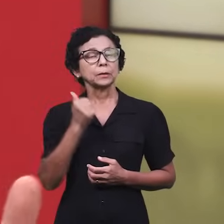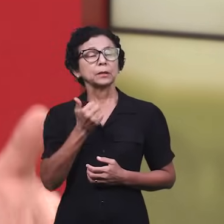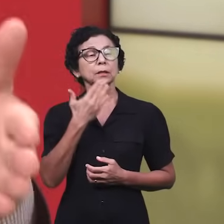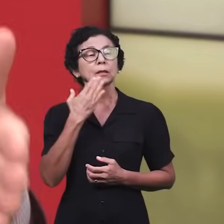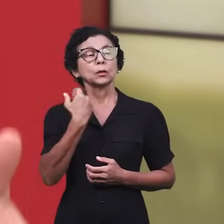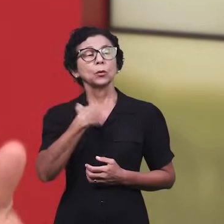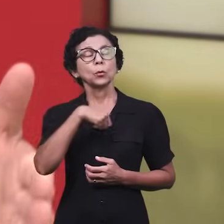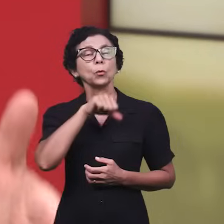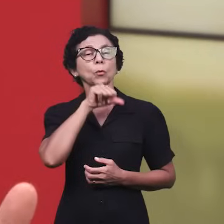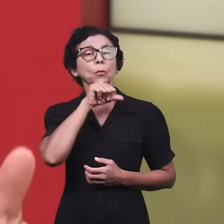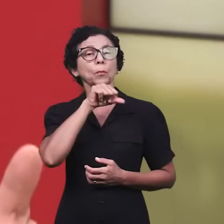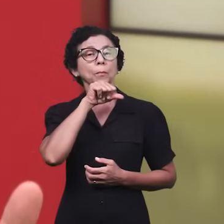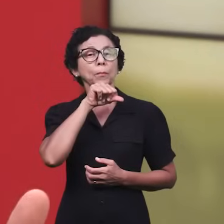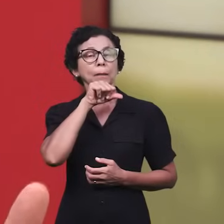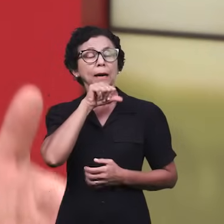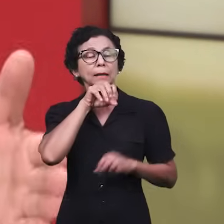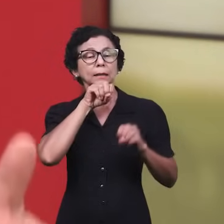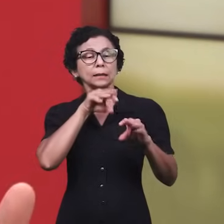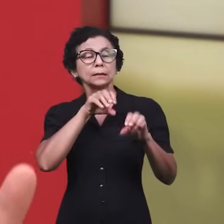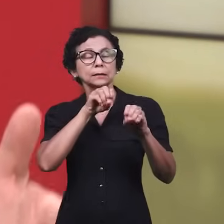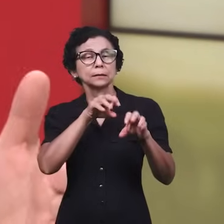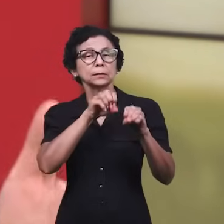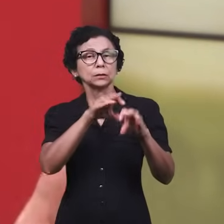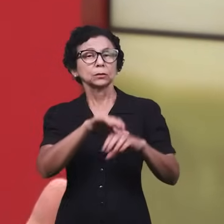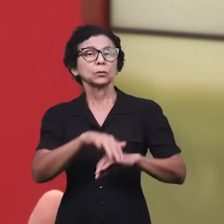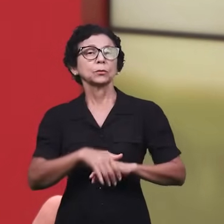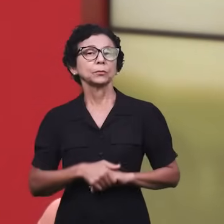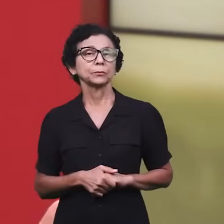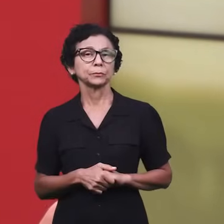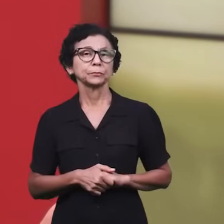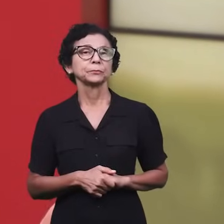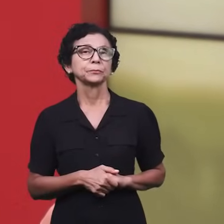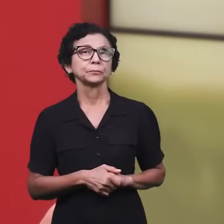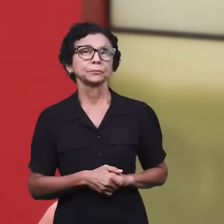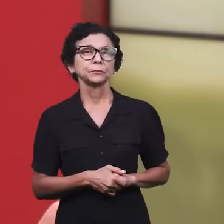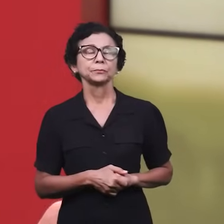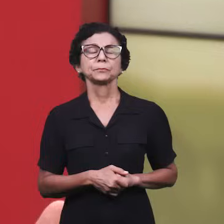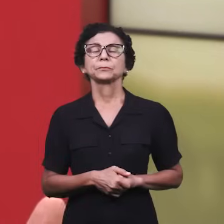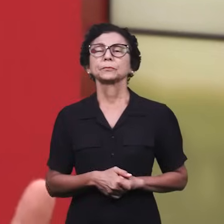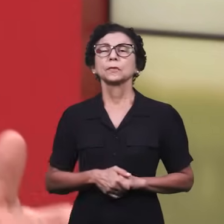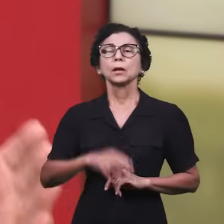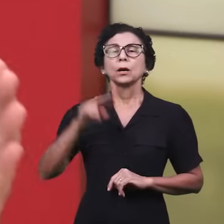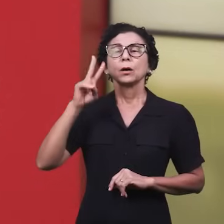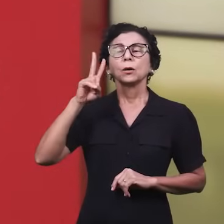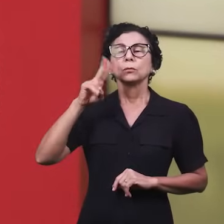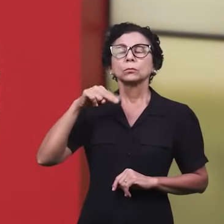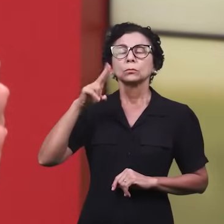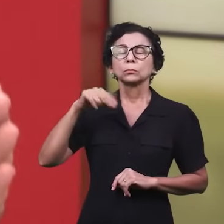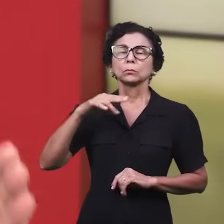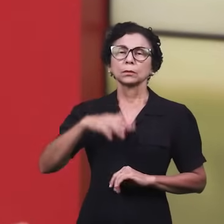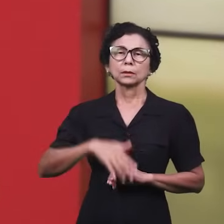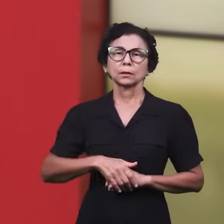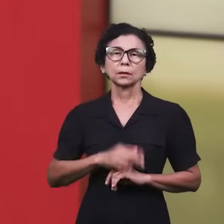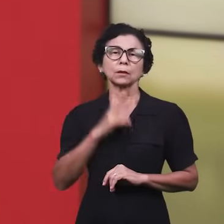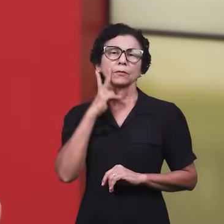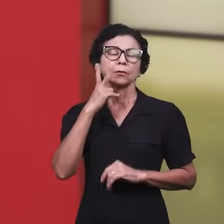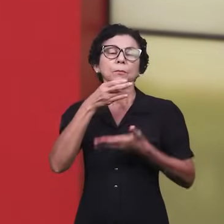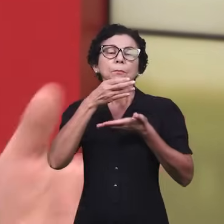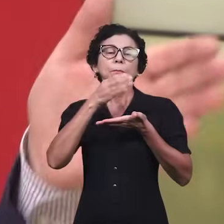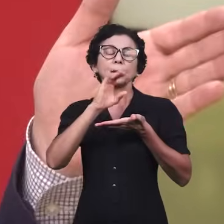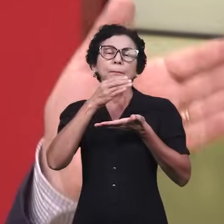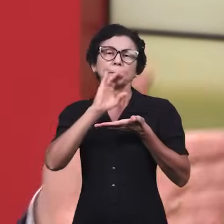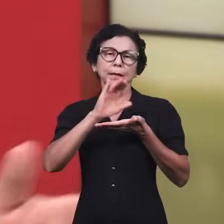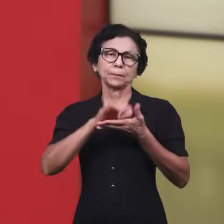recab nos Mandou dizendo nunca jamais bebereis então foi uma resposta